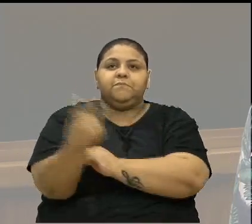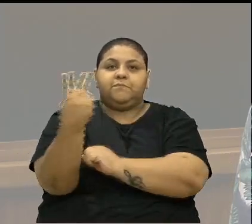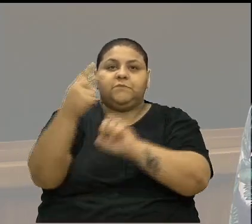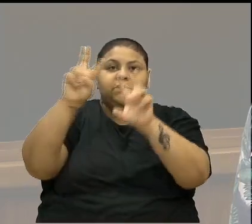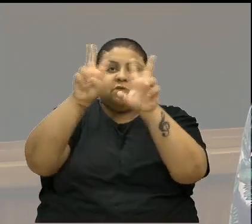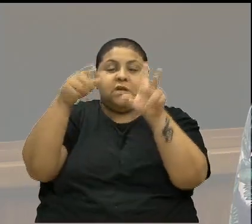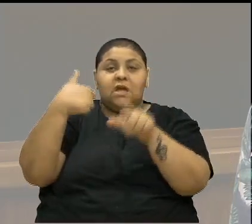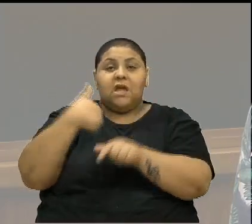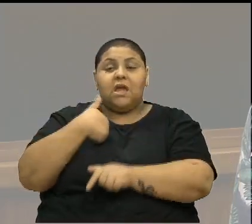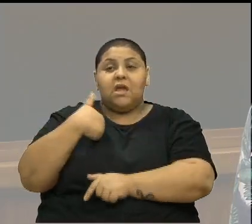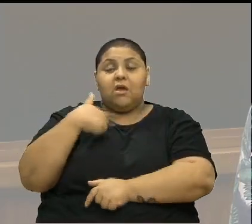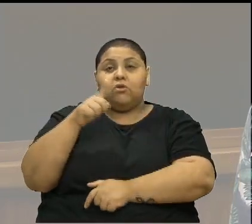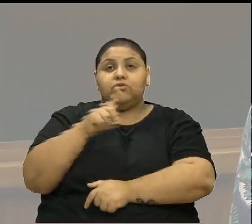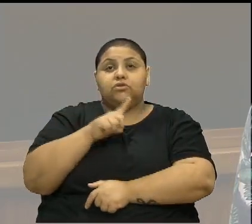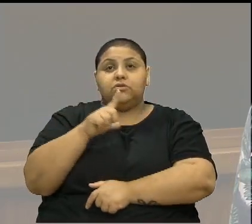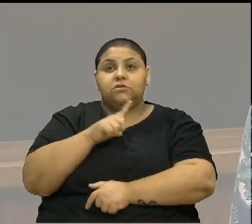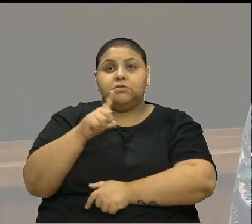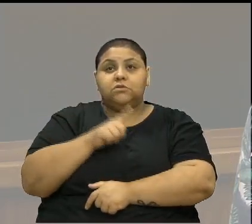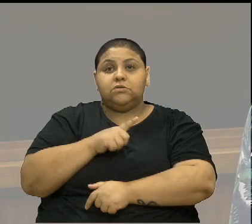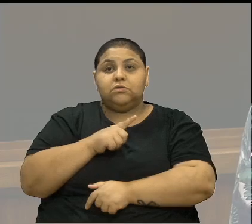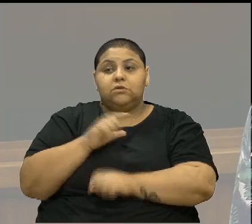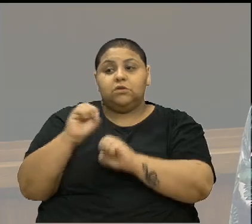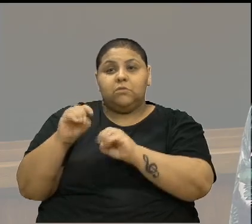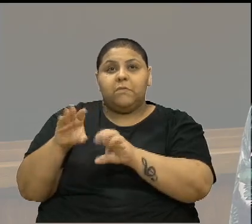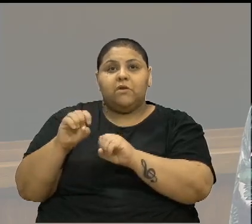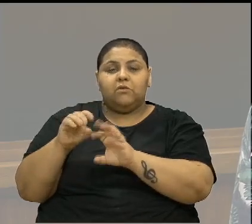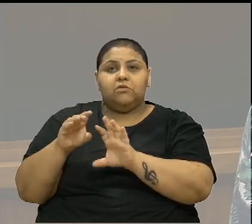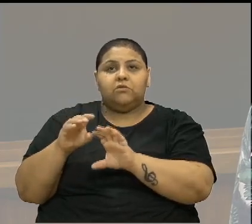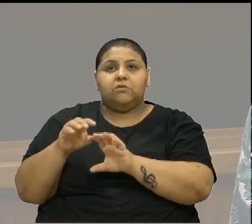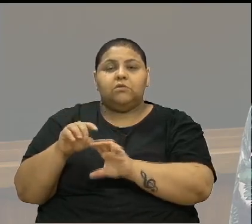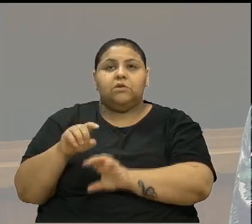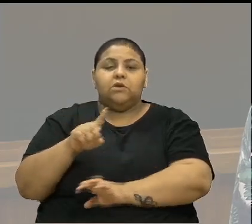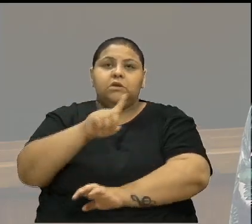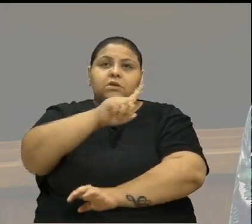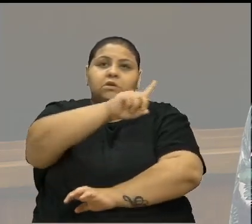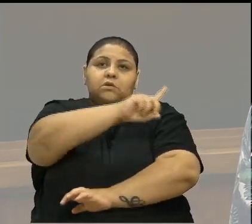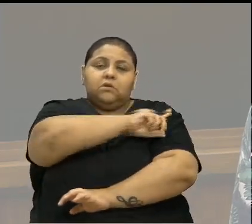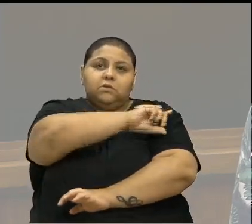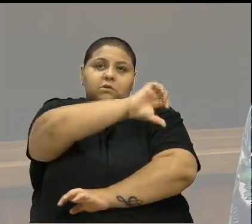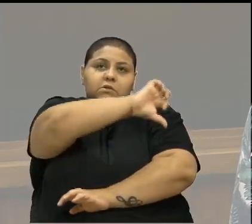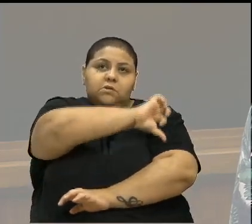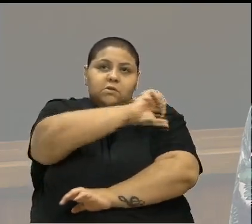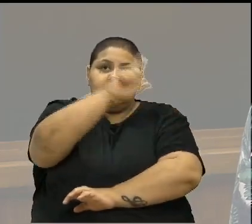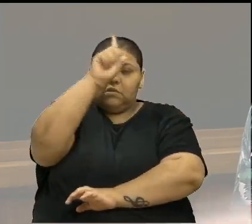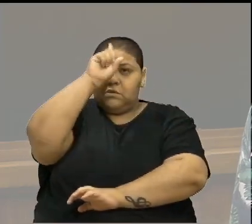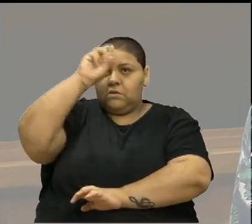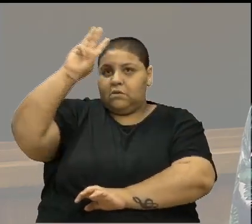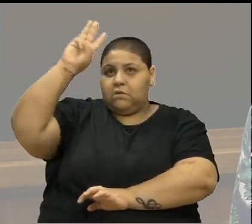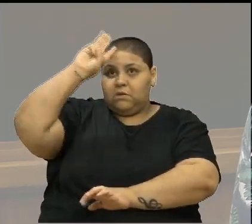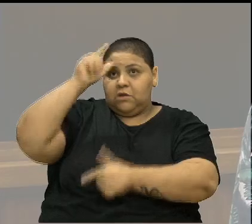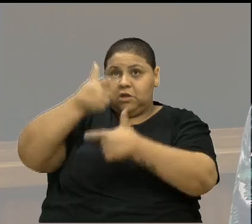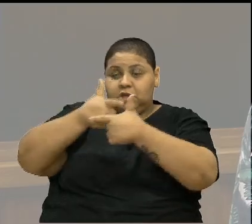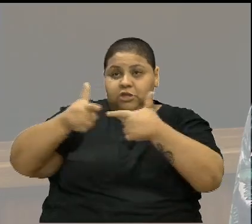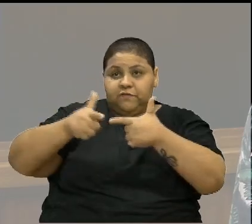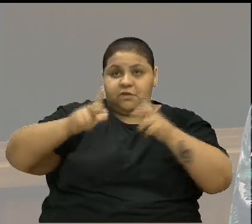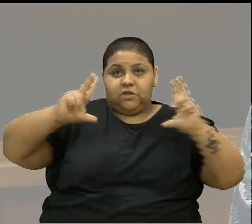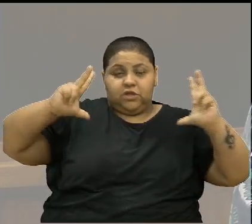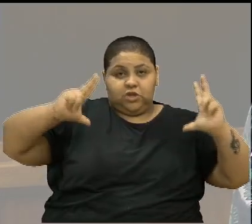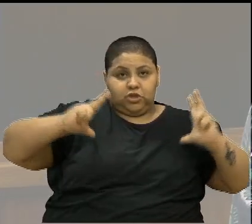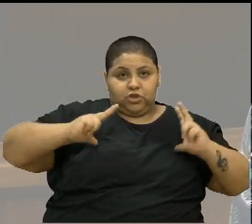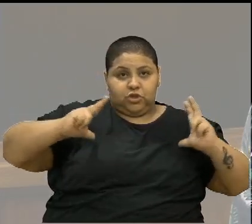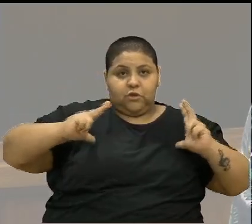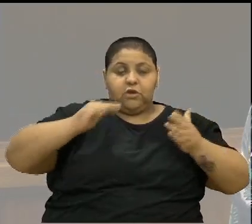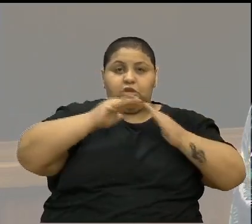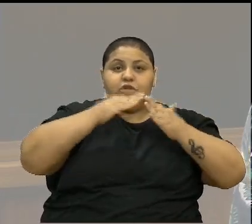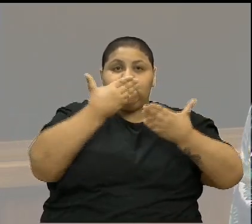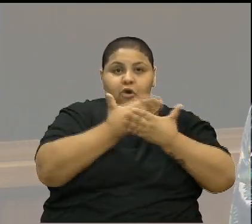Eu tive meu ensino fundamental e médio dividido entre uma escola pública e uma escola privada. Tudo que